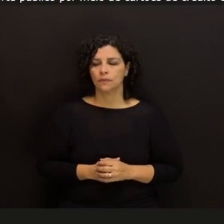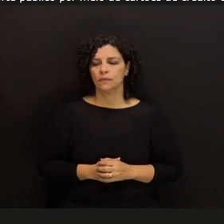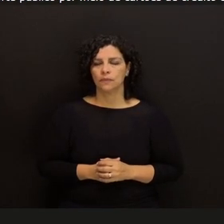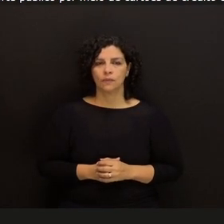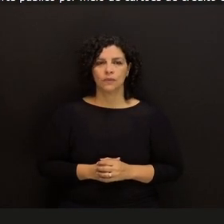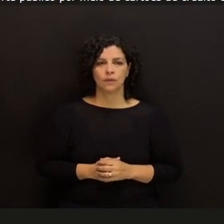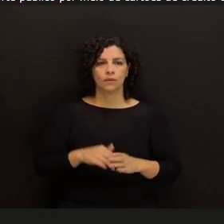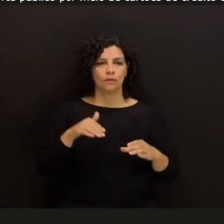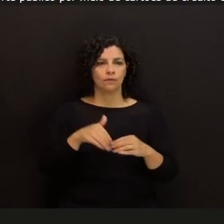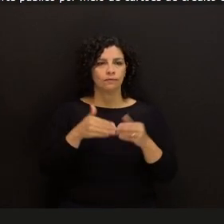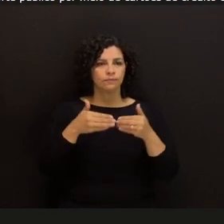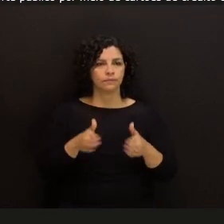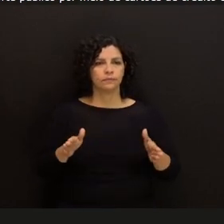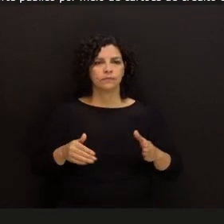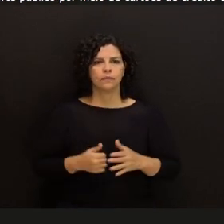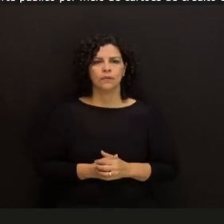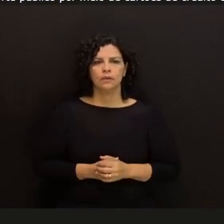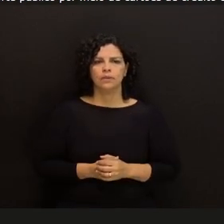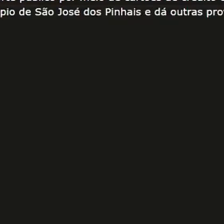votação aberta